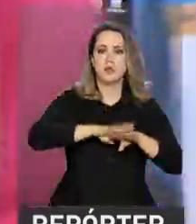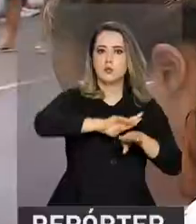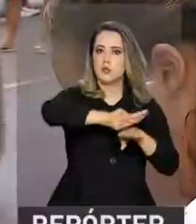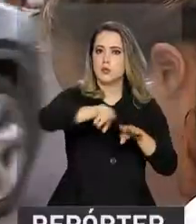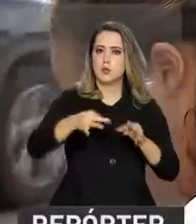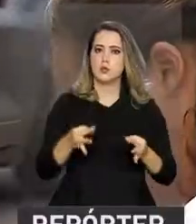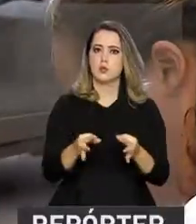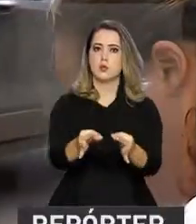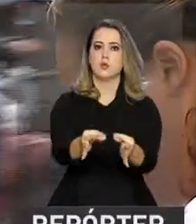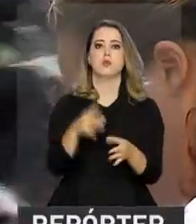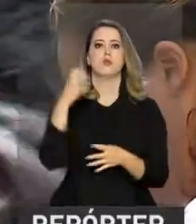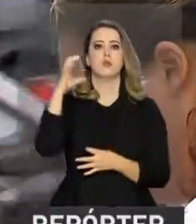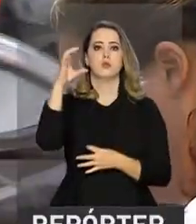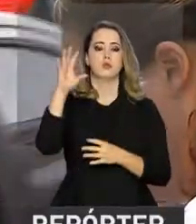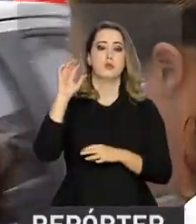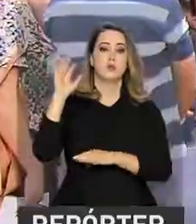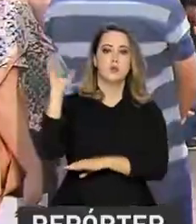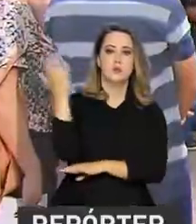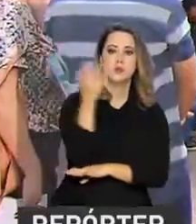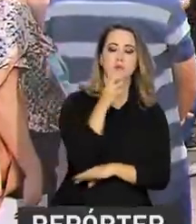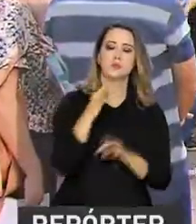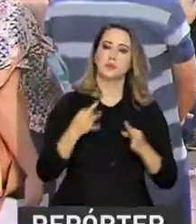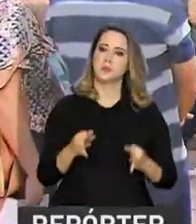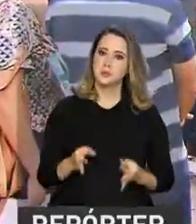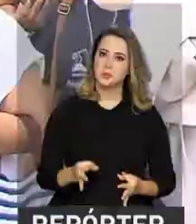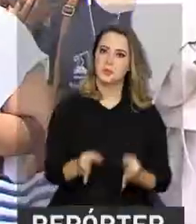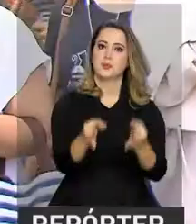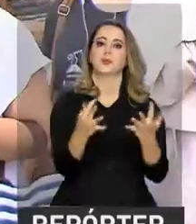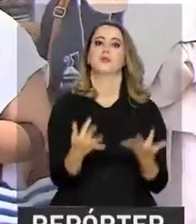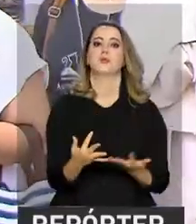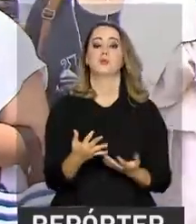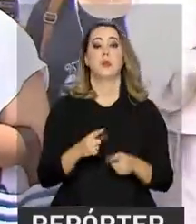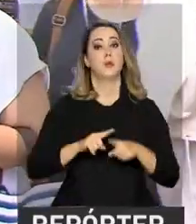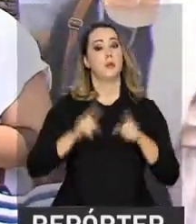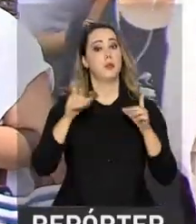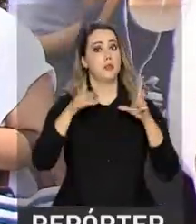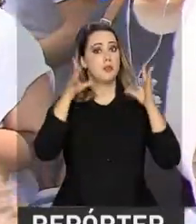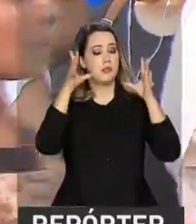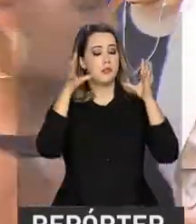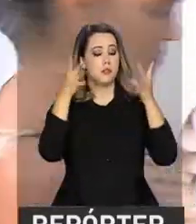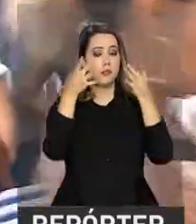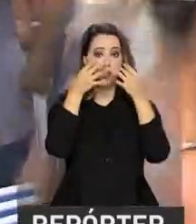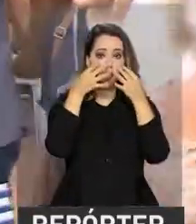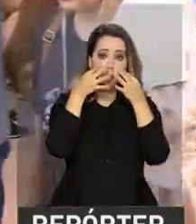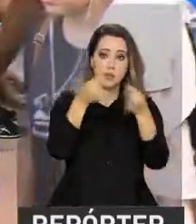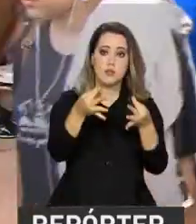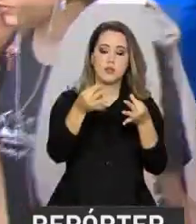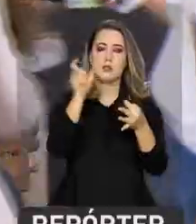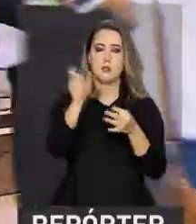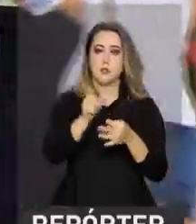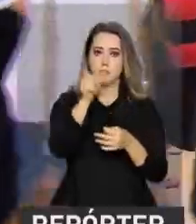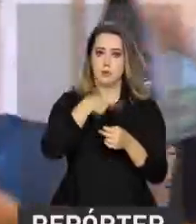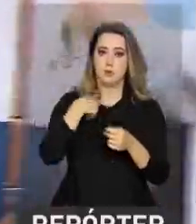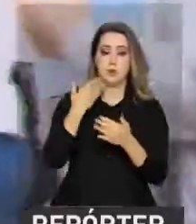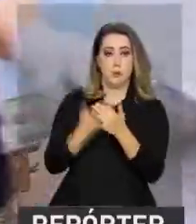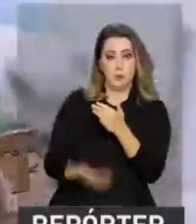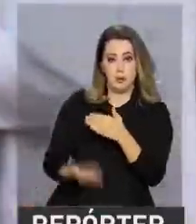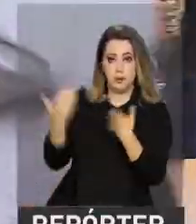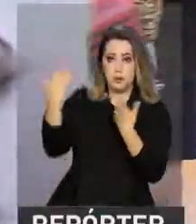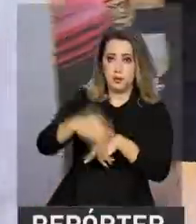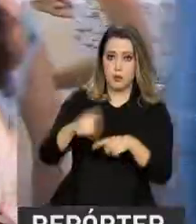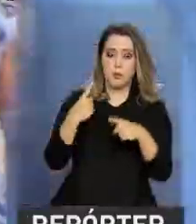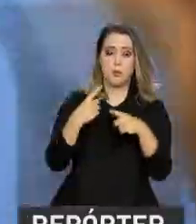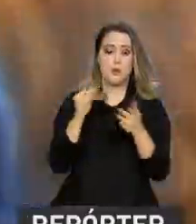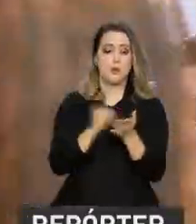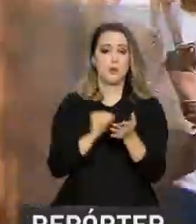tecnologias e de ciências da natureza e suas tecnologias e atenção os estudantes afetados por suspensão